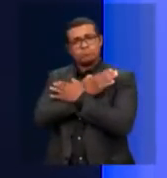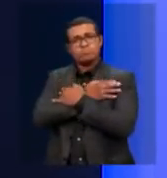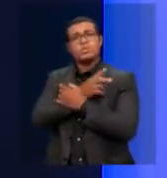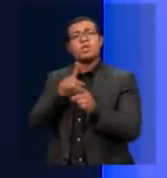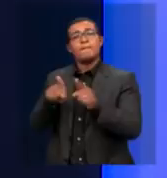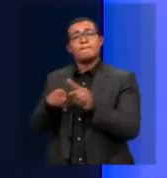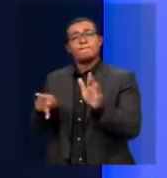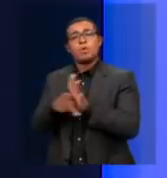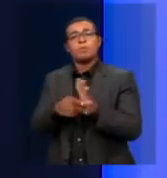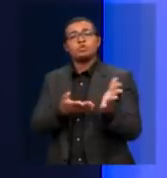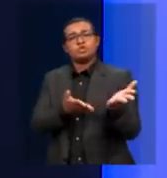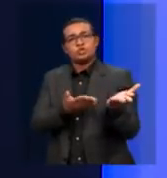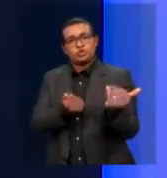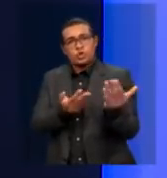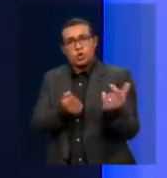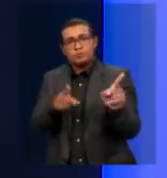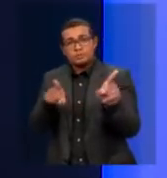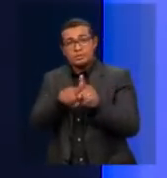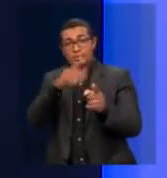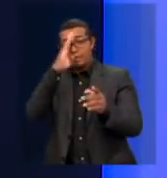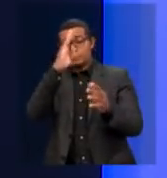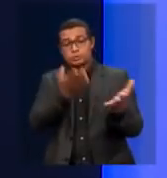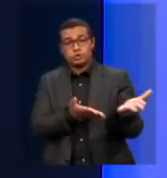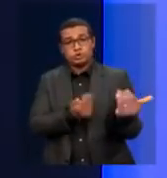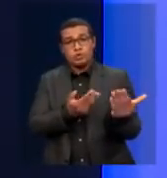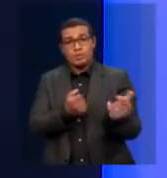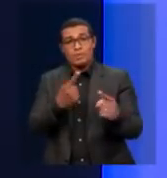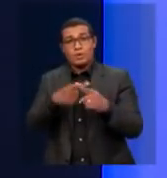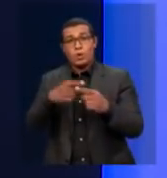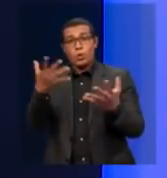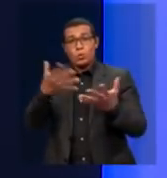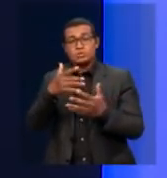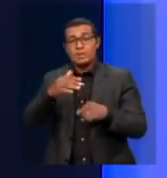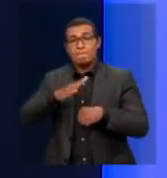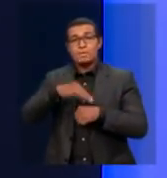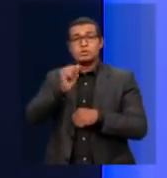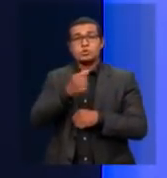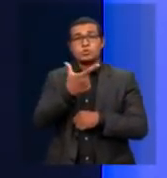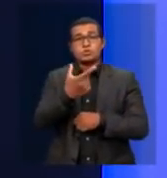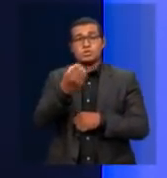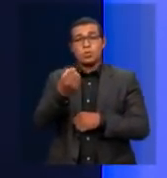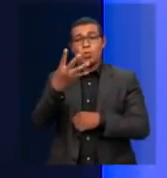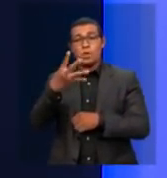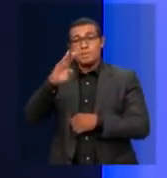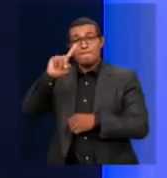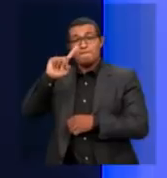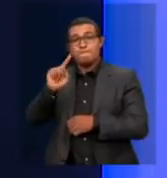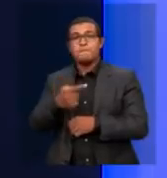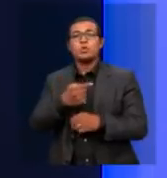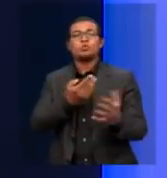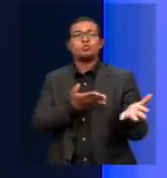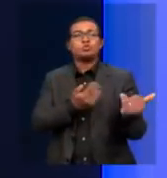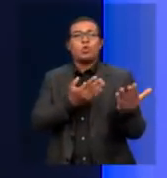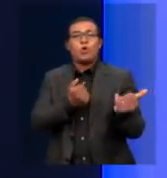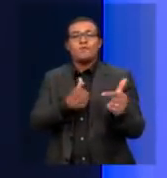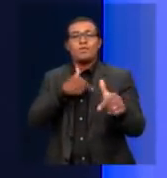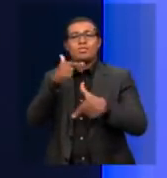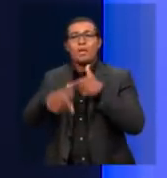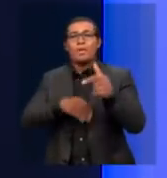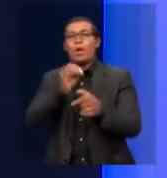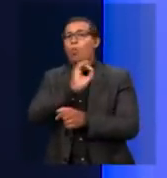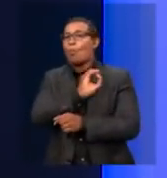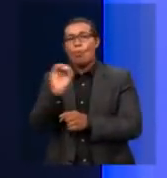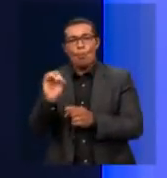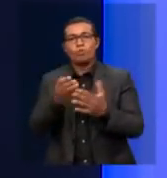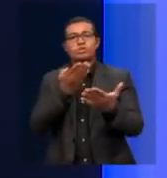que temos aí hoje mais de 204 mil jovens que não trabalham que não estuda e que precisam de uma oportunidade o espírito